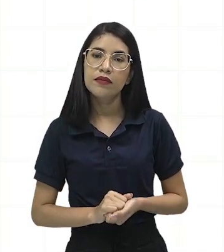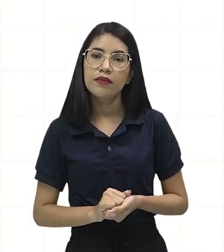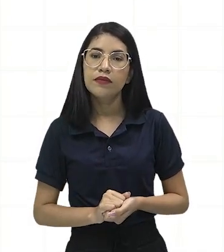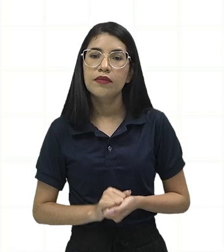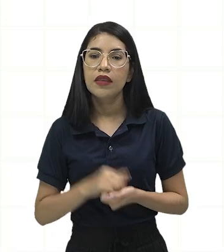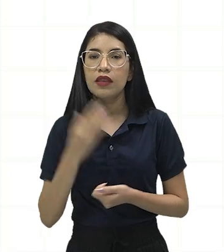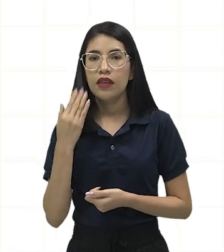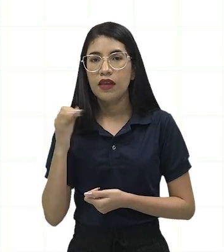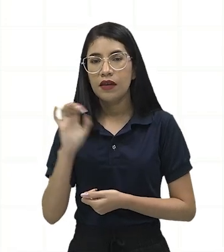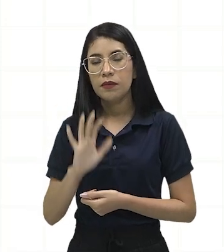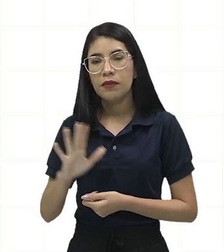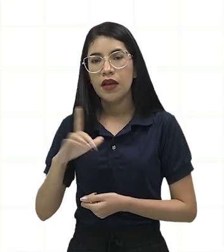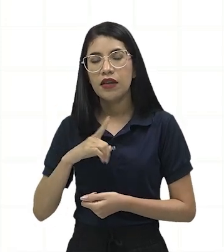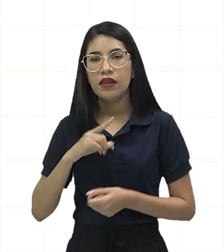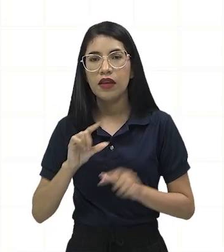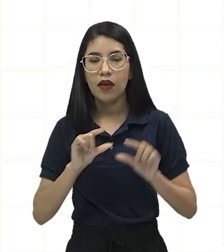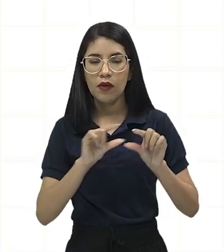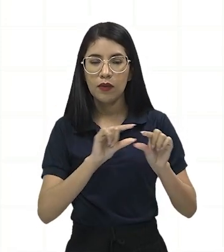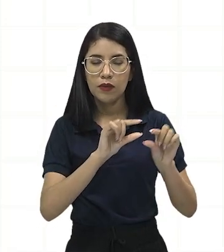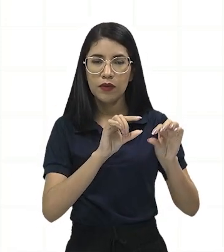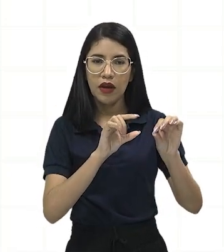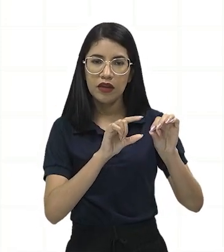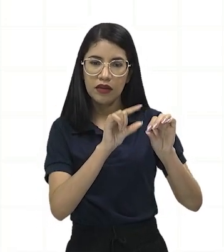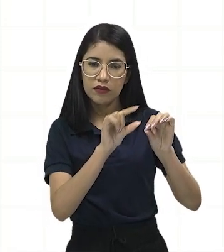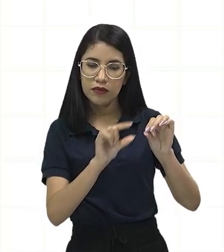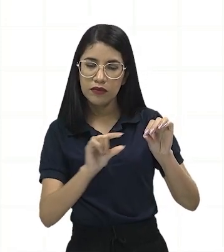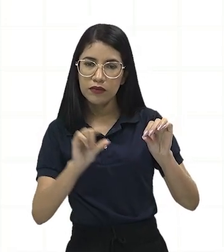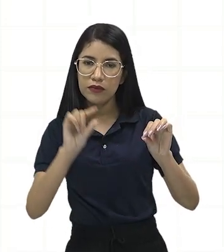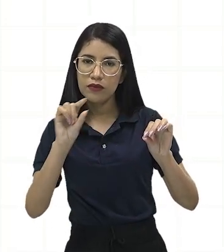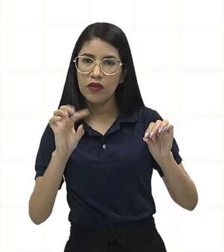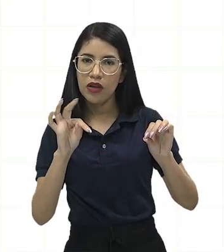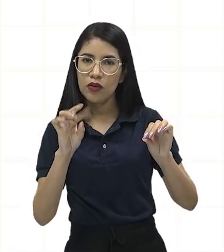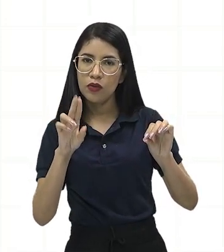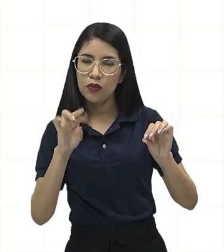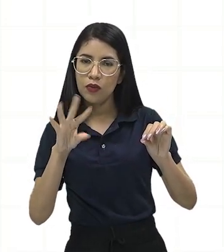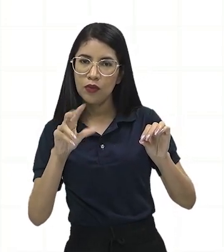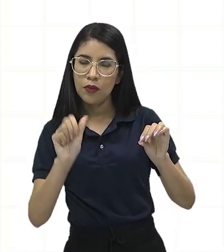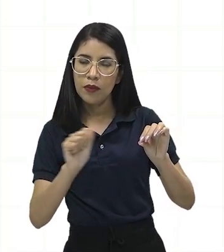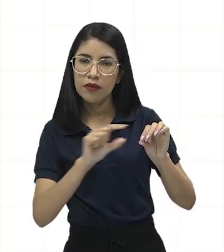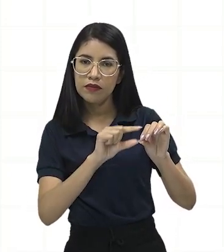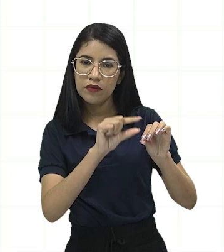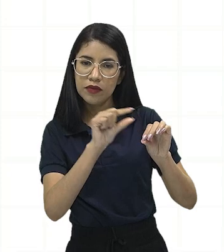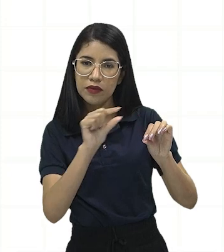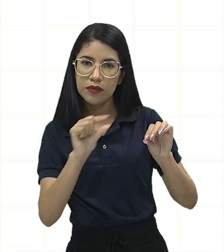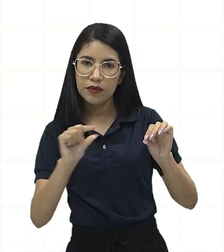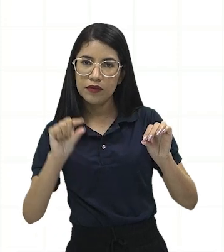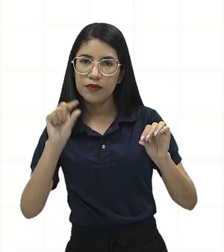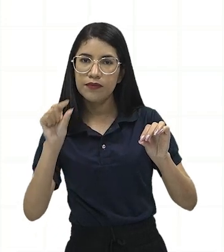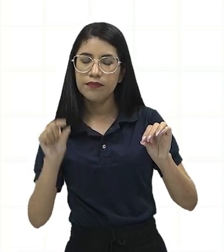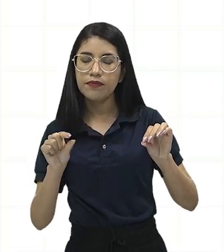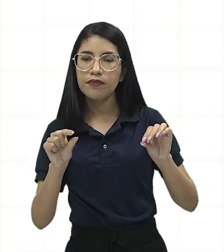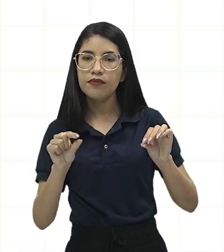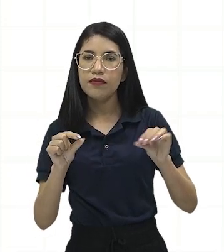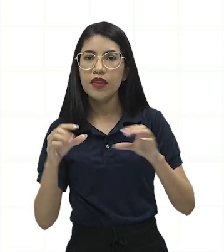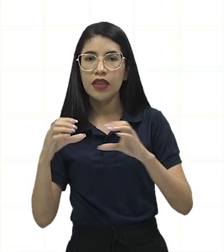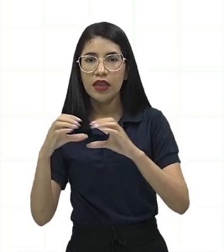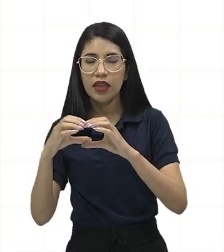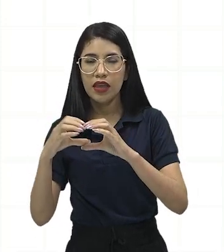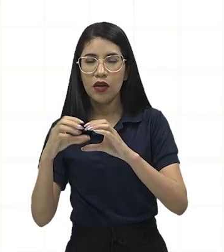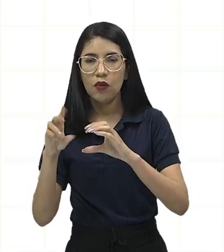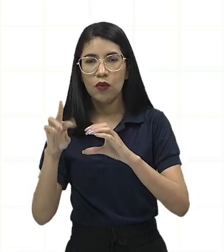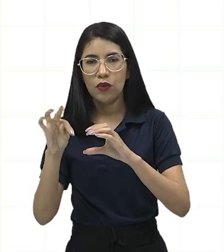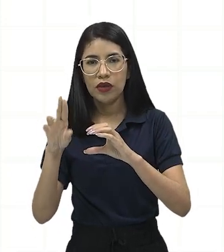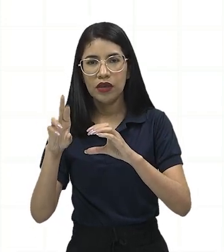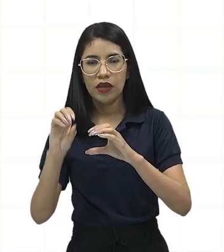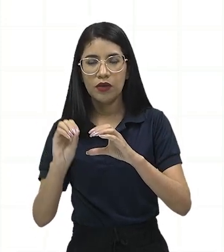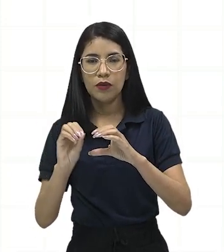tem aqui as tubas uterinas, tá? Que vão levar o óvulo aqui do ovário até essa região. E aí,